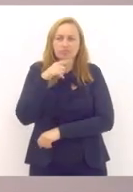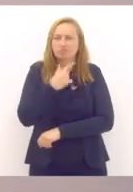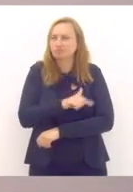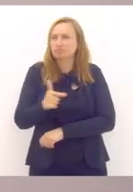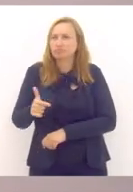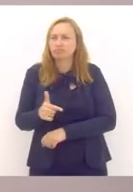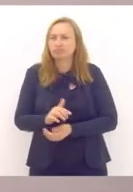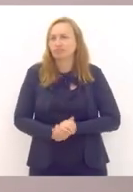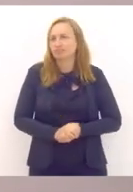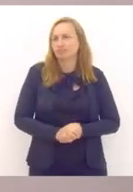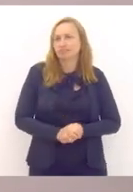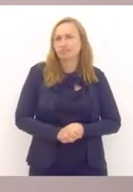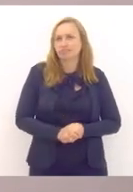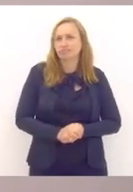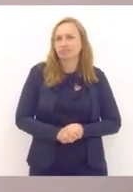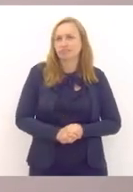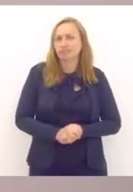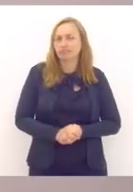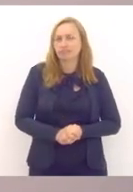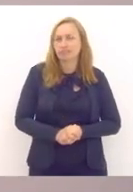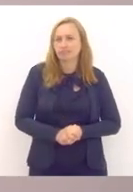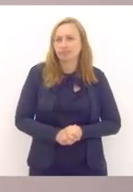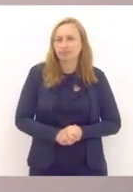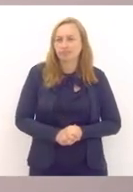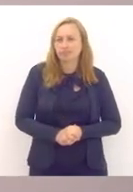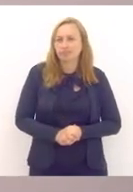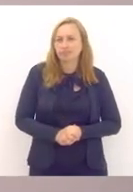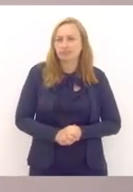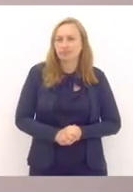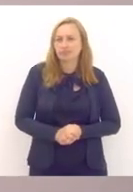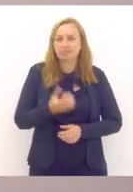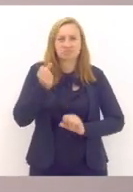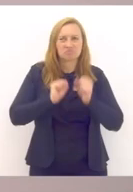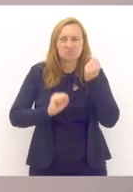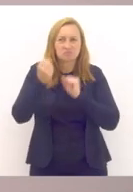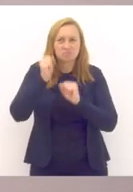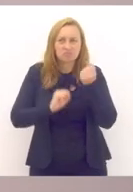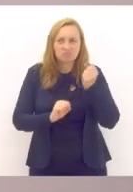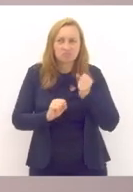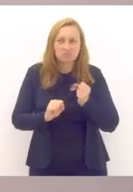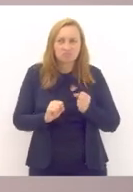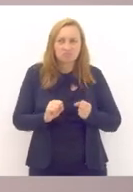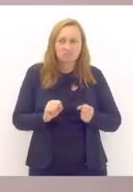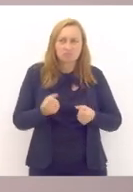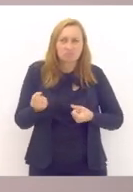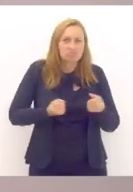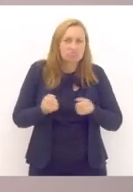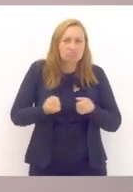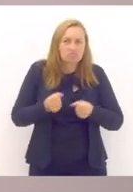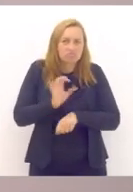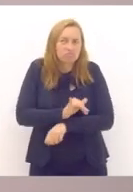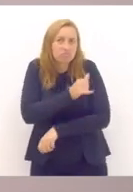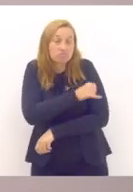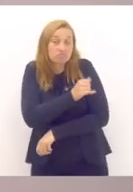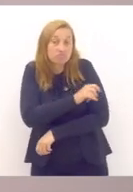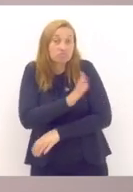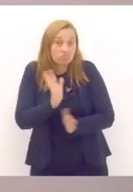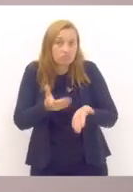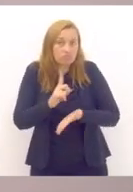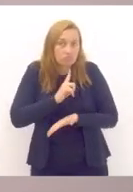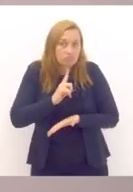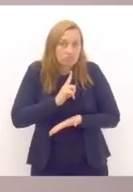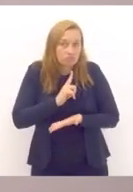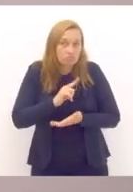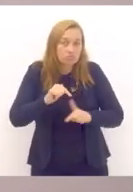ali que funciona. Não existia, eu me lembro, quando criança não existia indústria automobilística no estado do Rio de Janeiro. Hoje em dia existe. Emprega